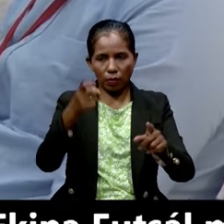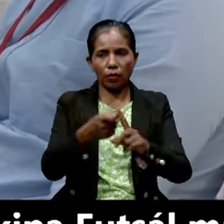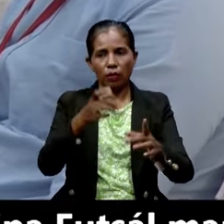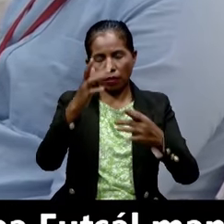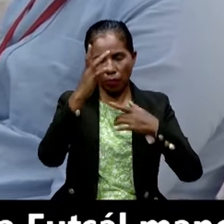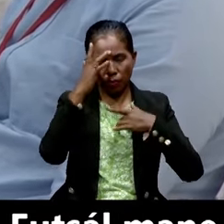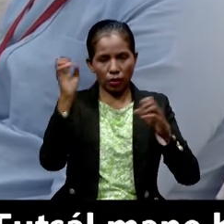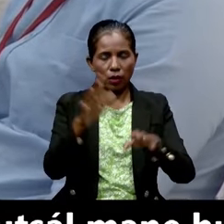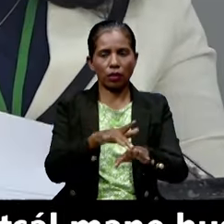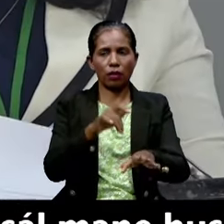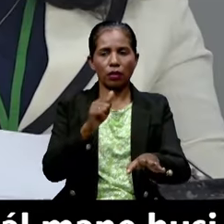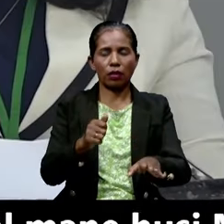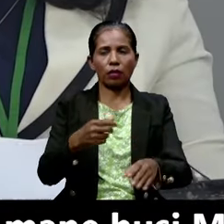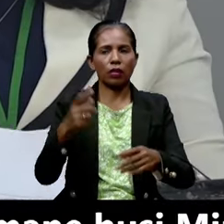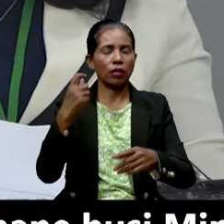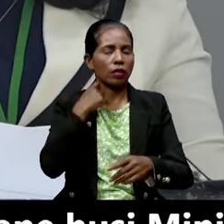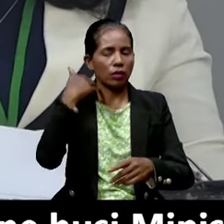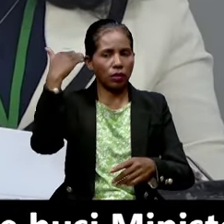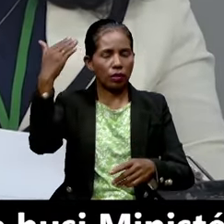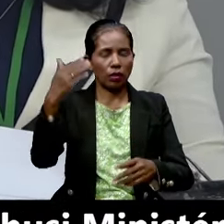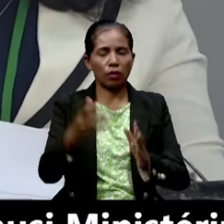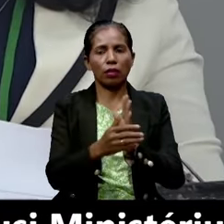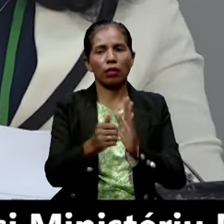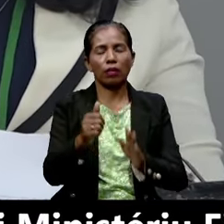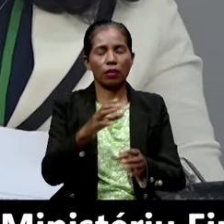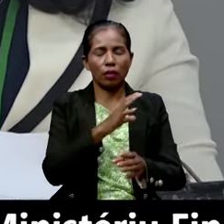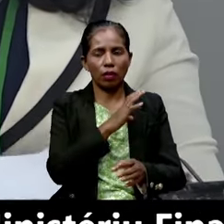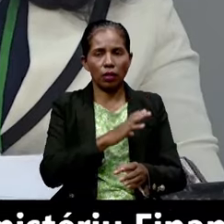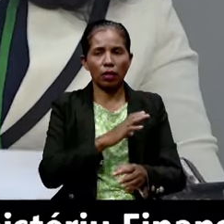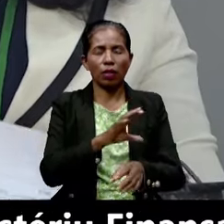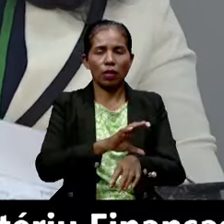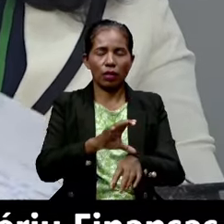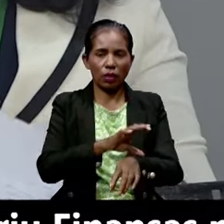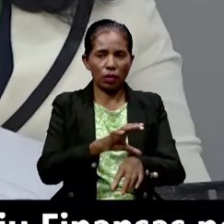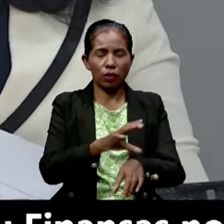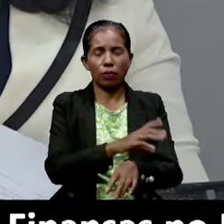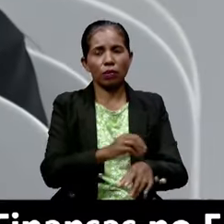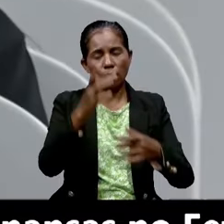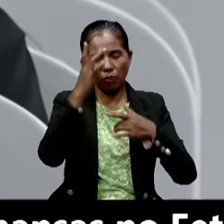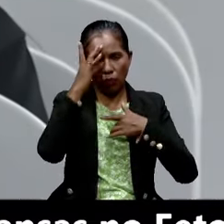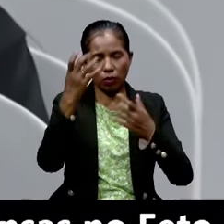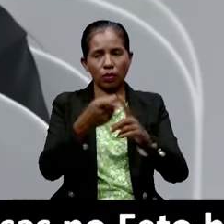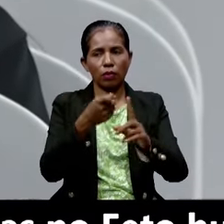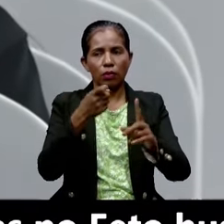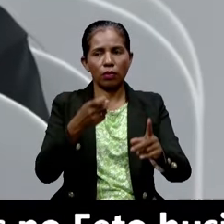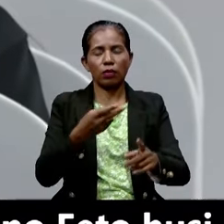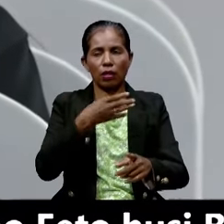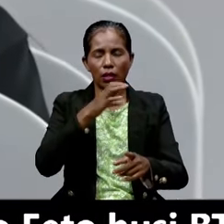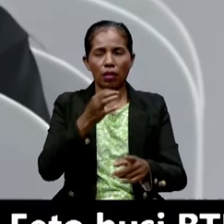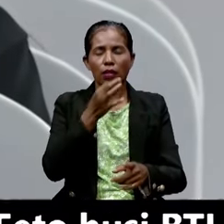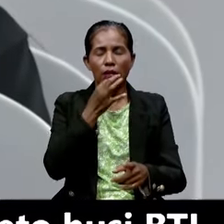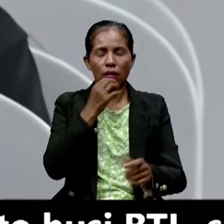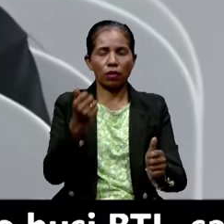moras Lahadait hanesan hipertensão, diabetes, cancro no cardiovascular. No moras irakne causa husi consumo hahan nebe